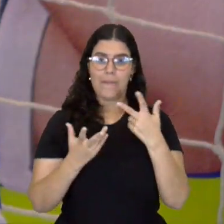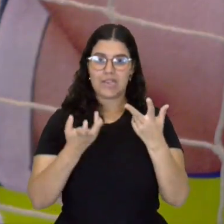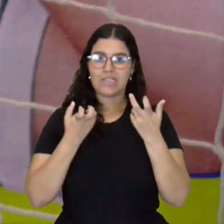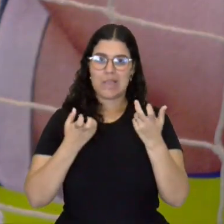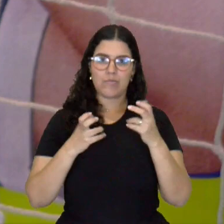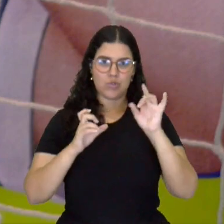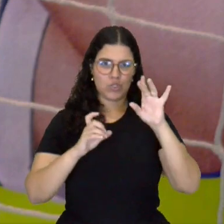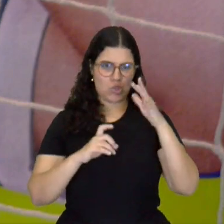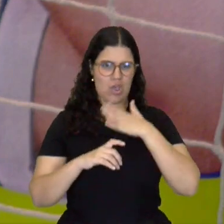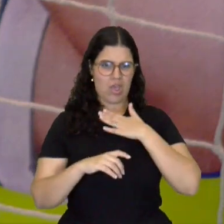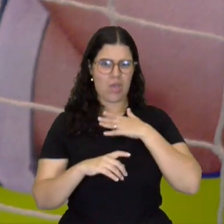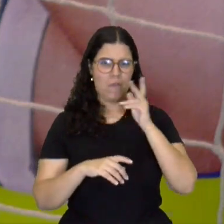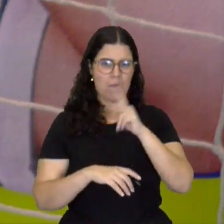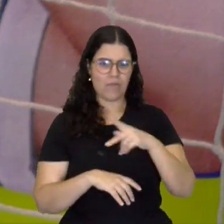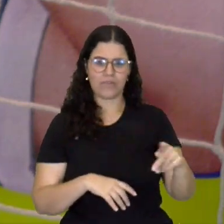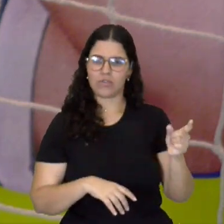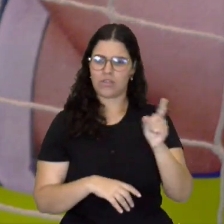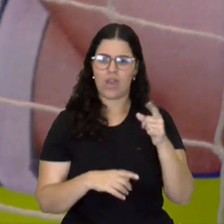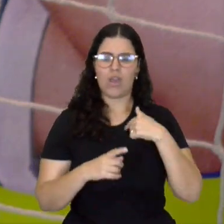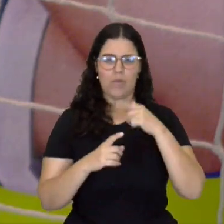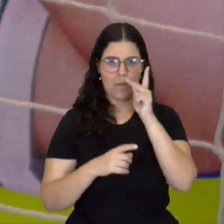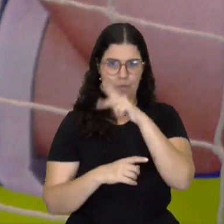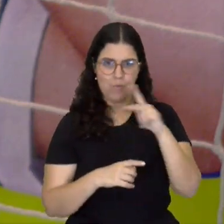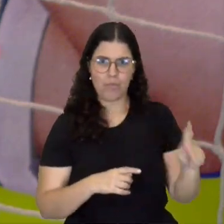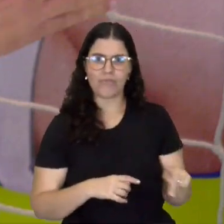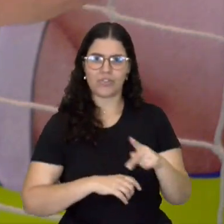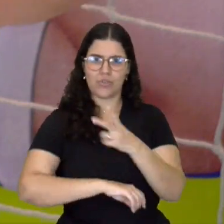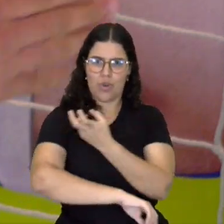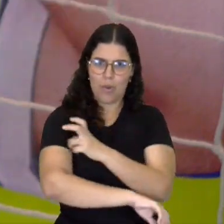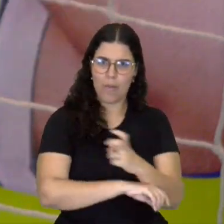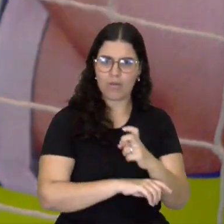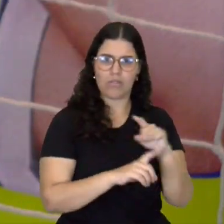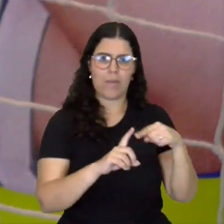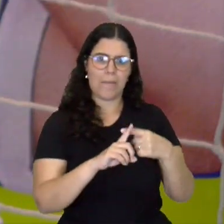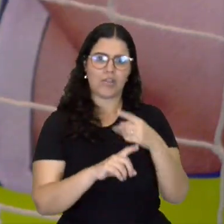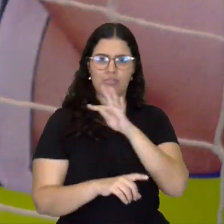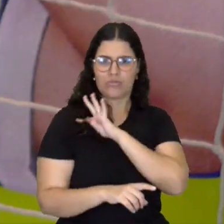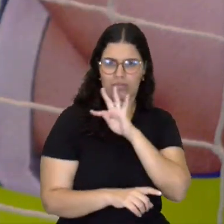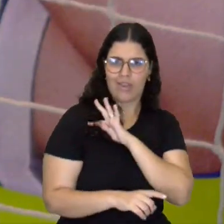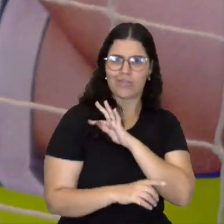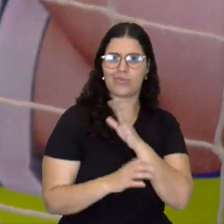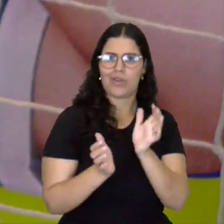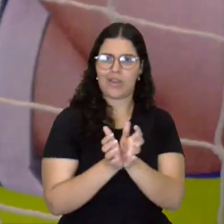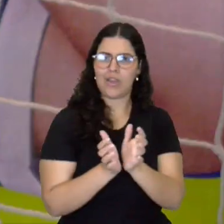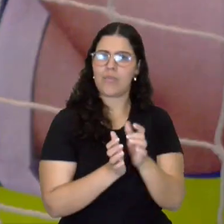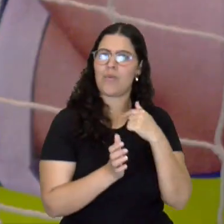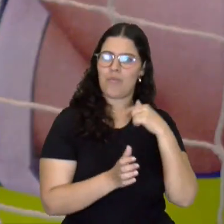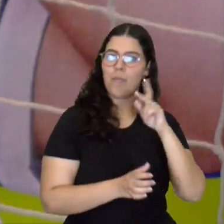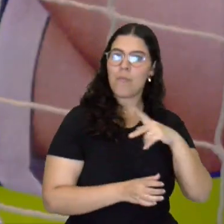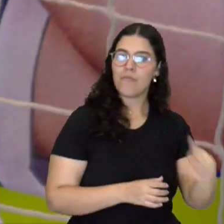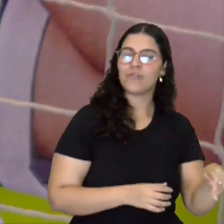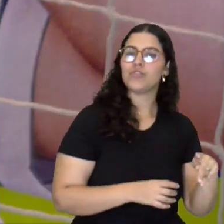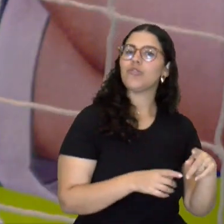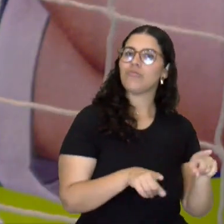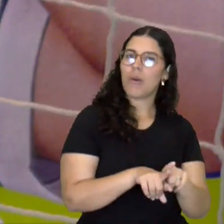sou professor de robótica, sou técnico de equipe e, como a Sinara estava falando,